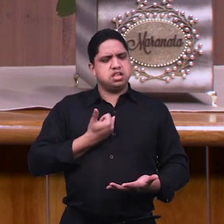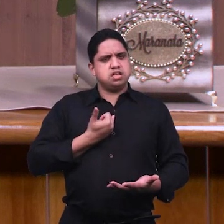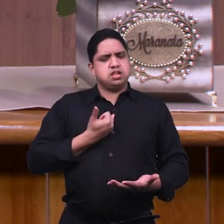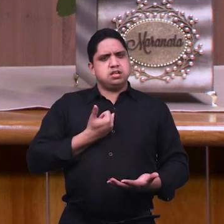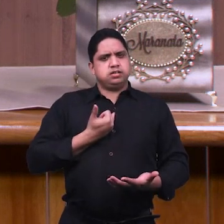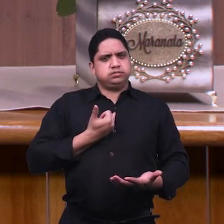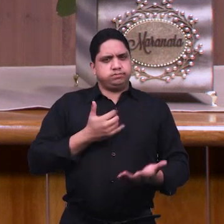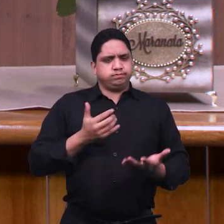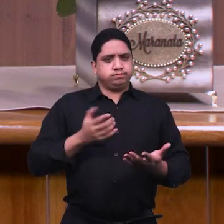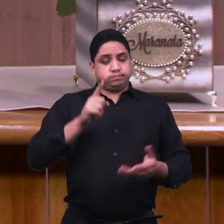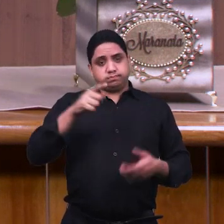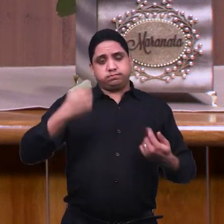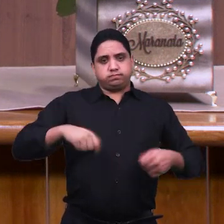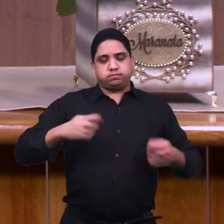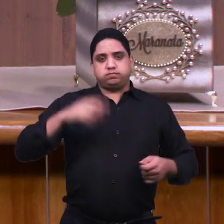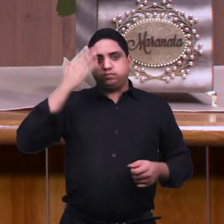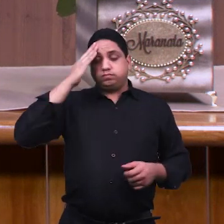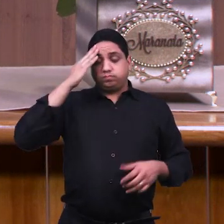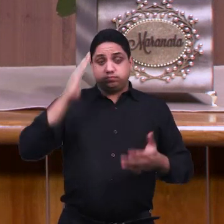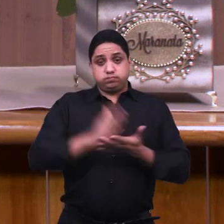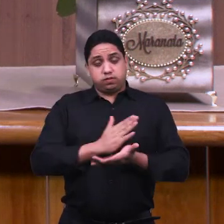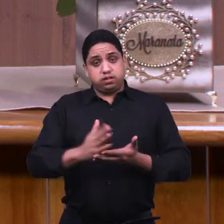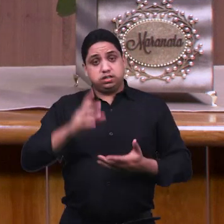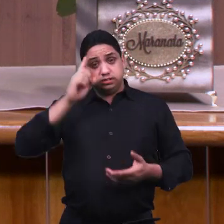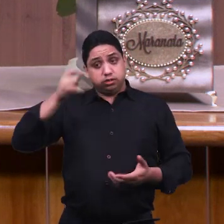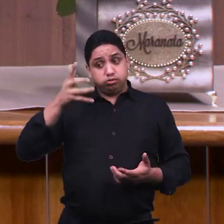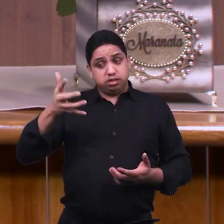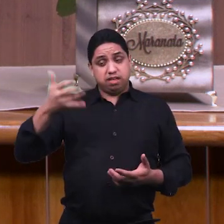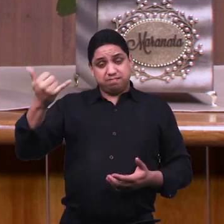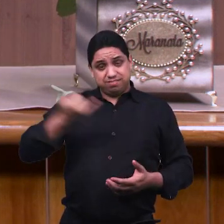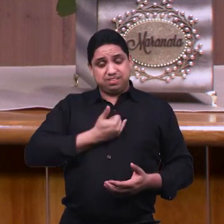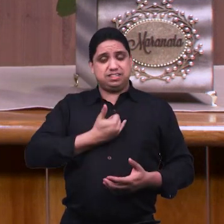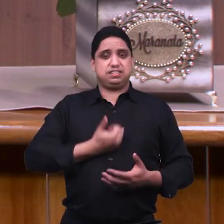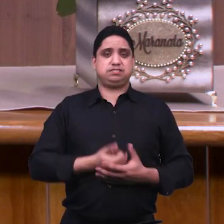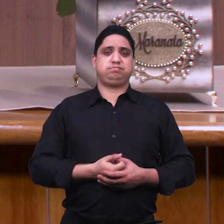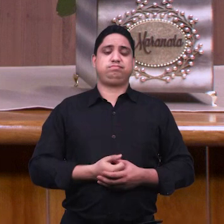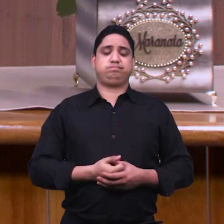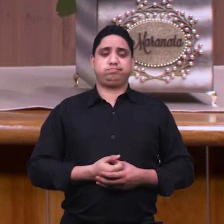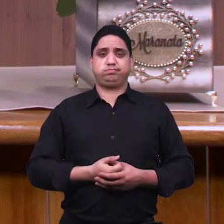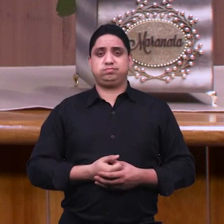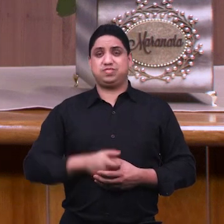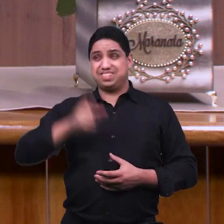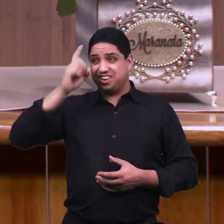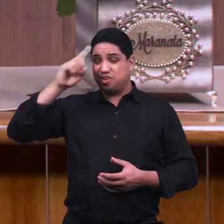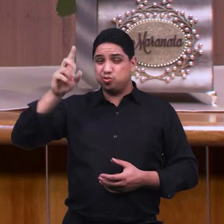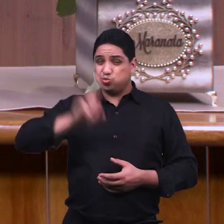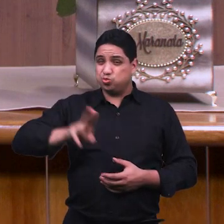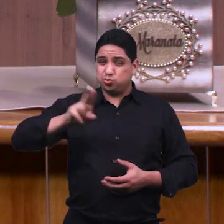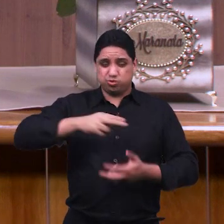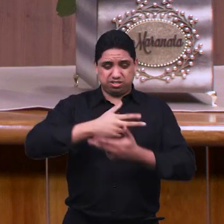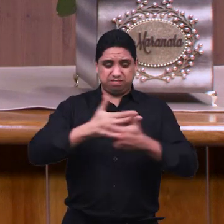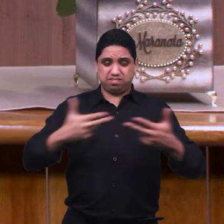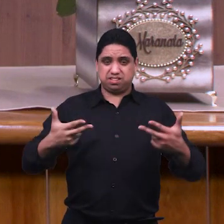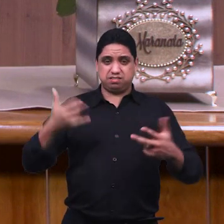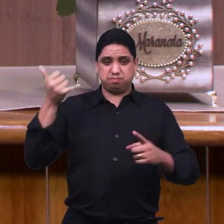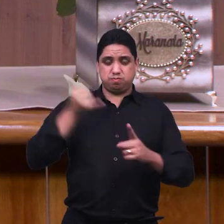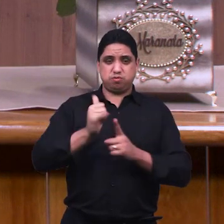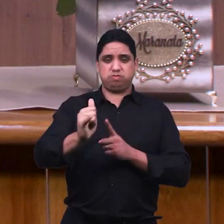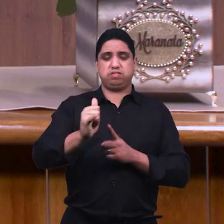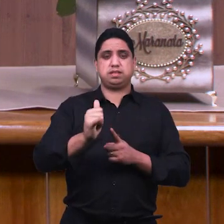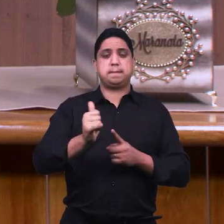é importante você compreender que às vezes o Senhor quer falar, né? Então, Deus usou muitas pessoas, os